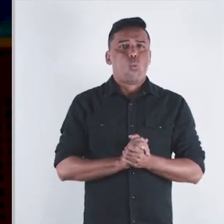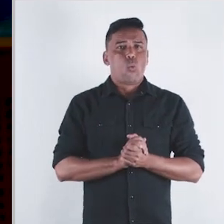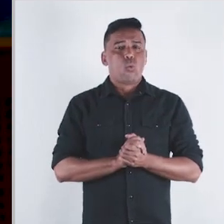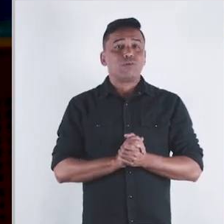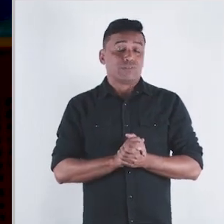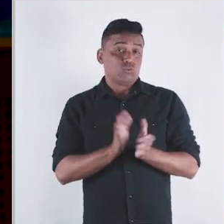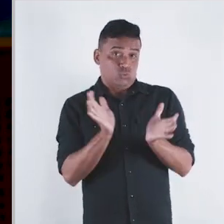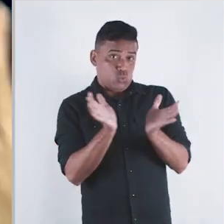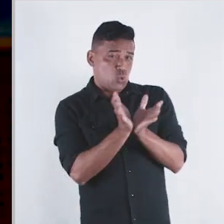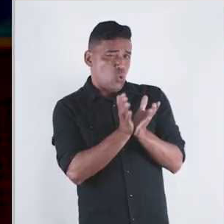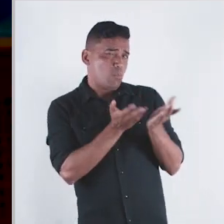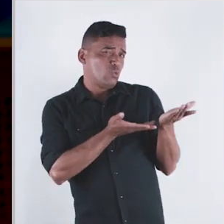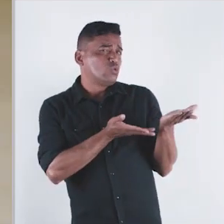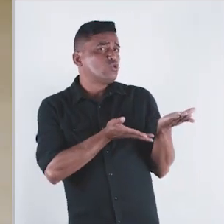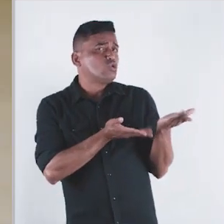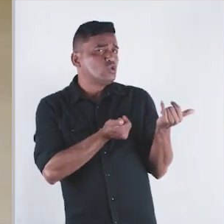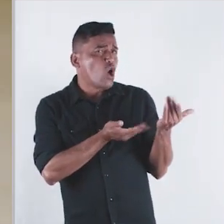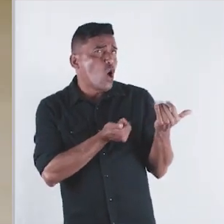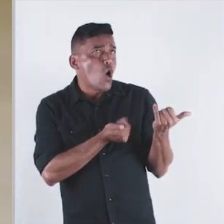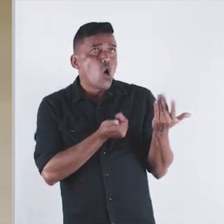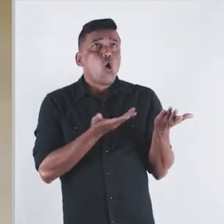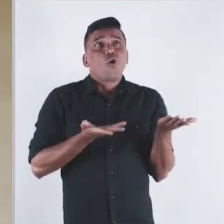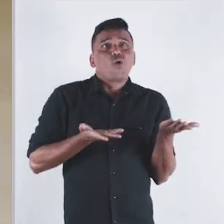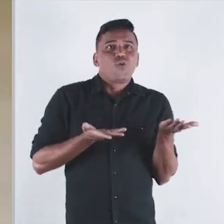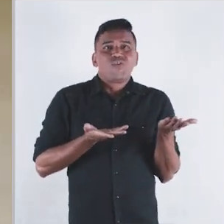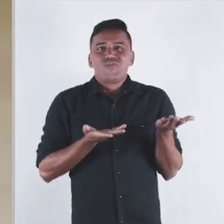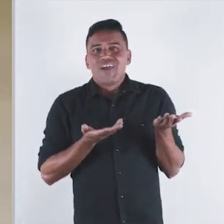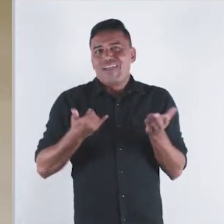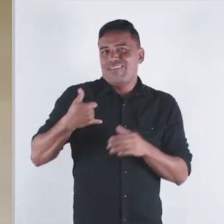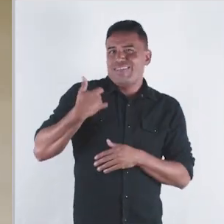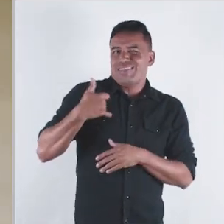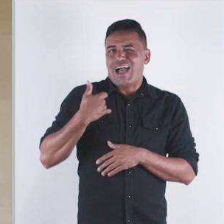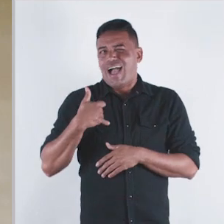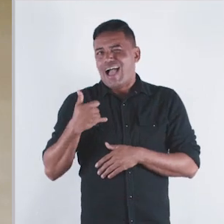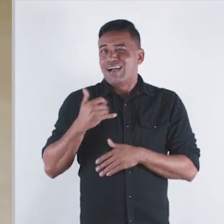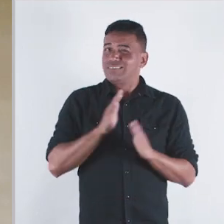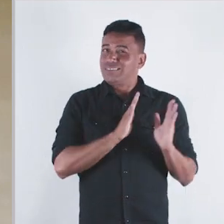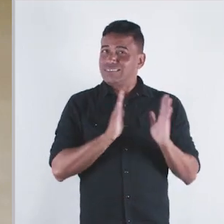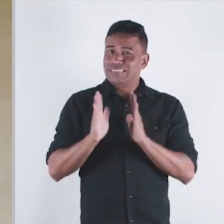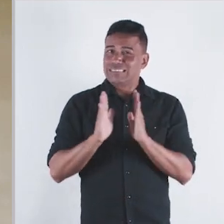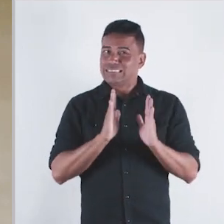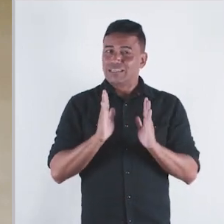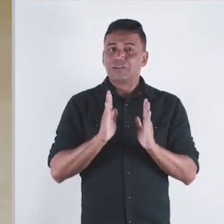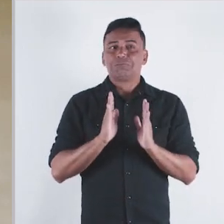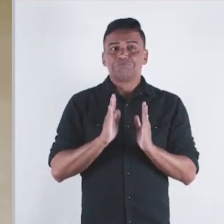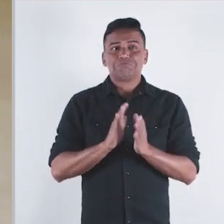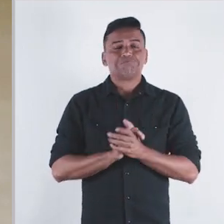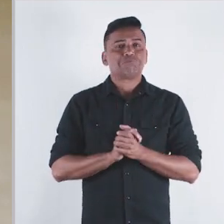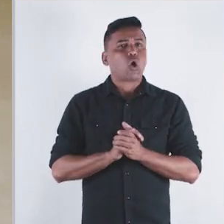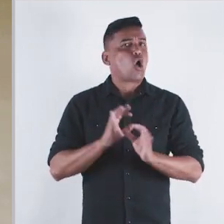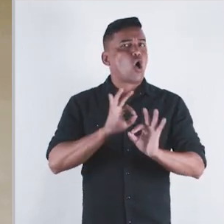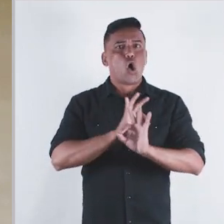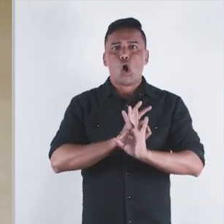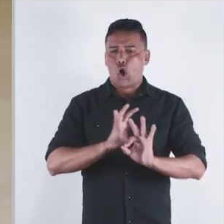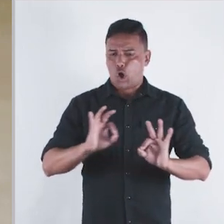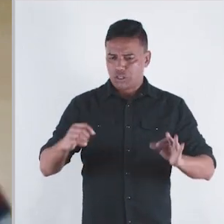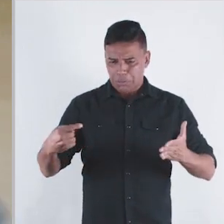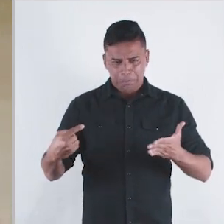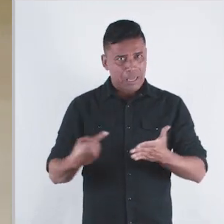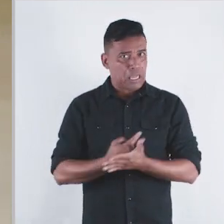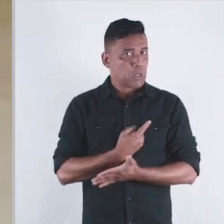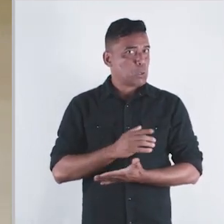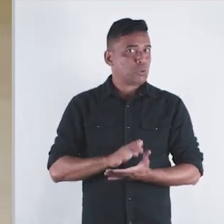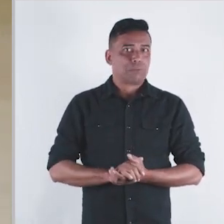mais jovem, mais, sei lá, tem uma faixa etária de consumo? É uma ótima questão, mas eu não